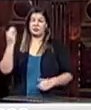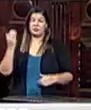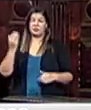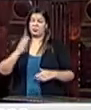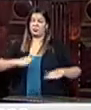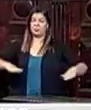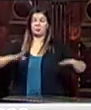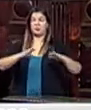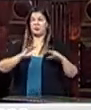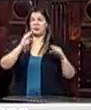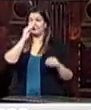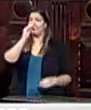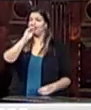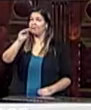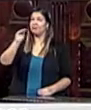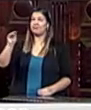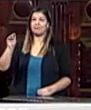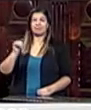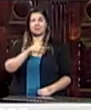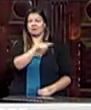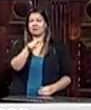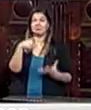rejeitado pelo povo brasileiro,